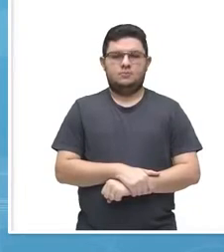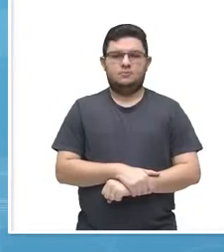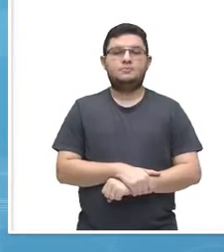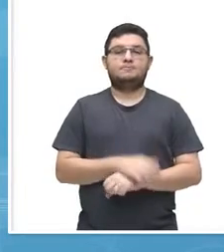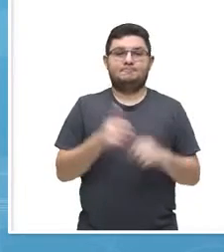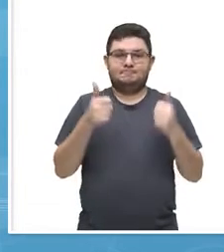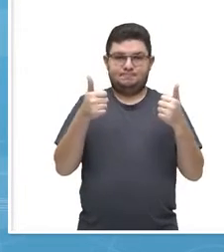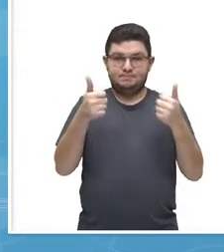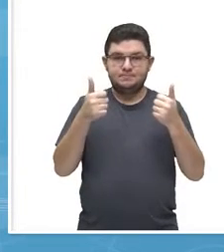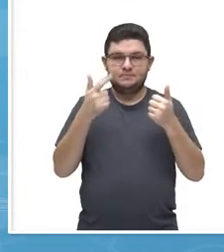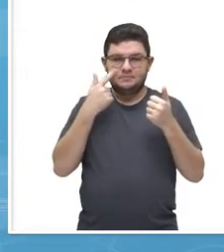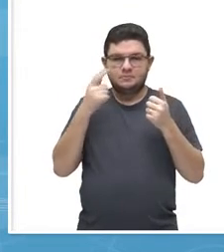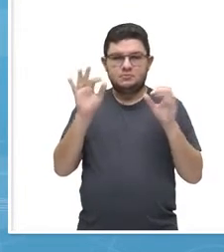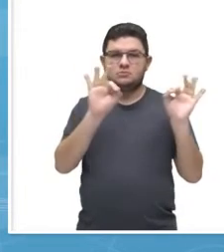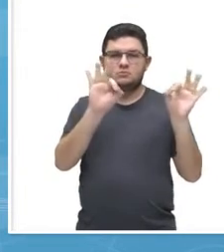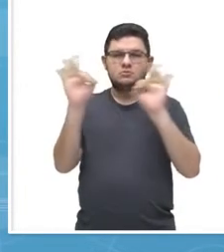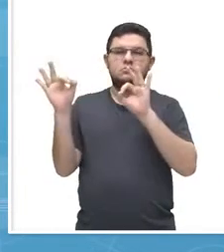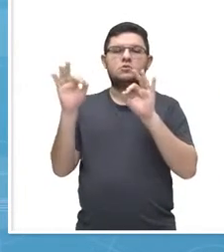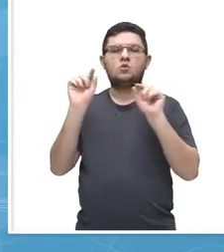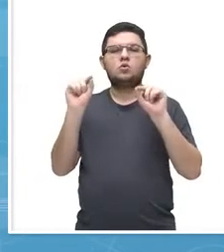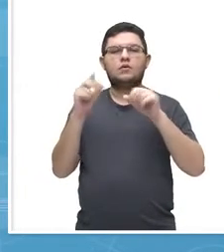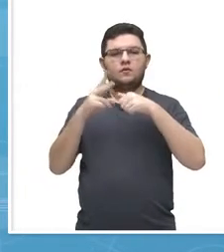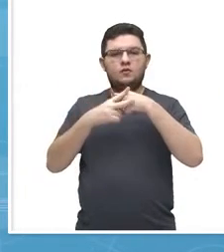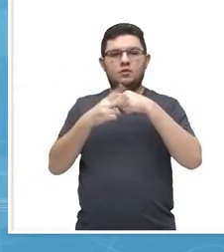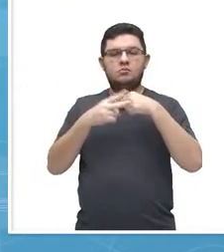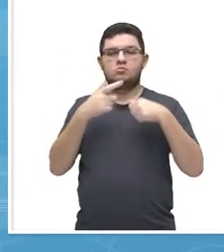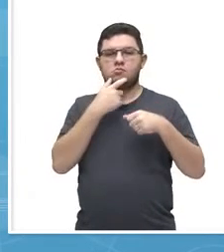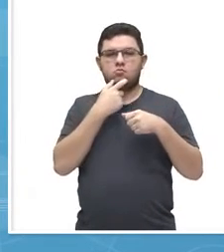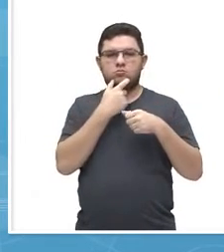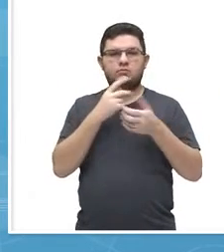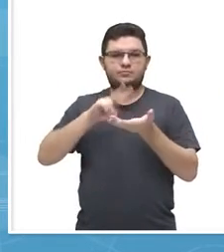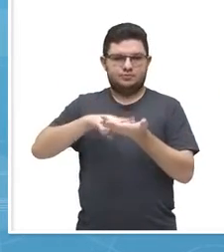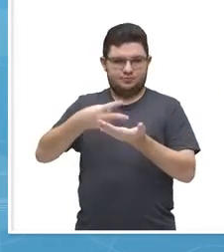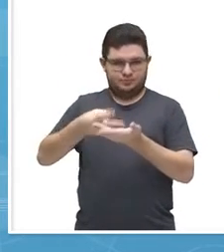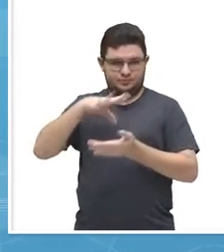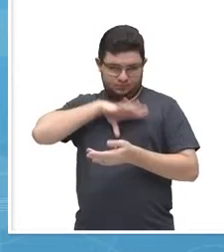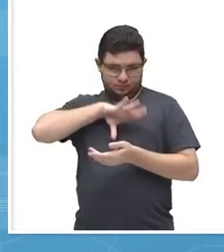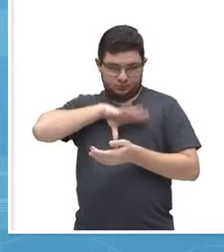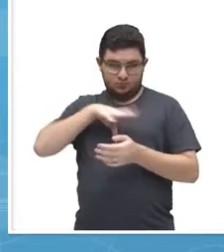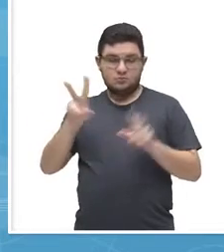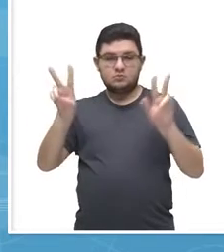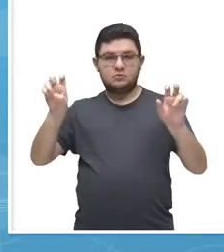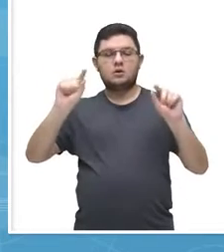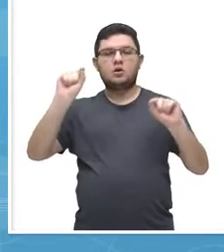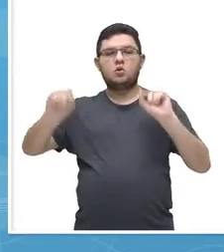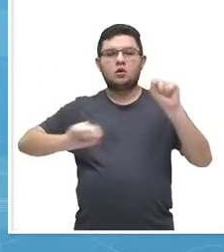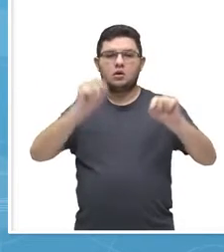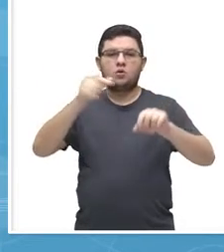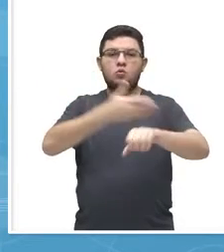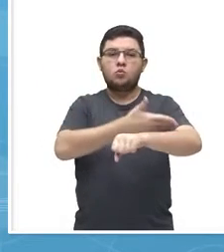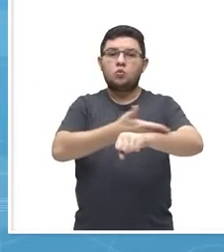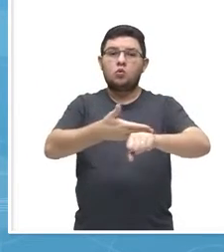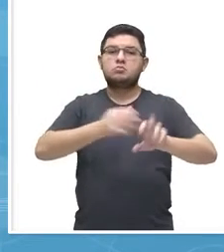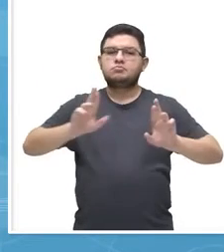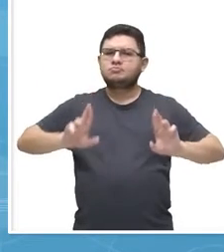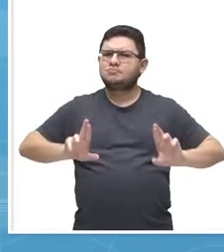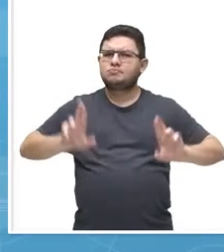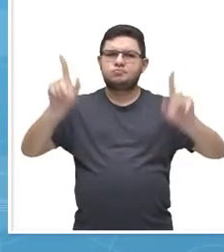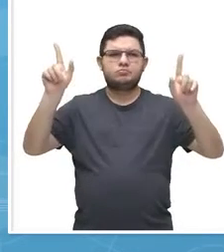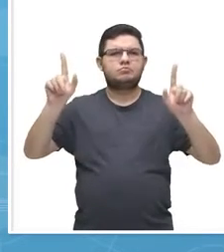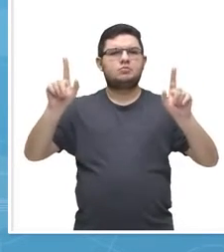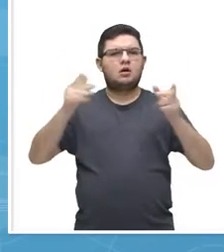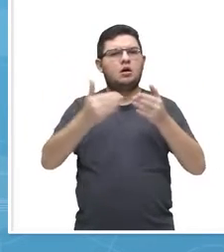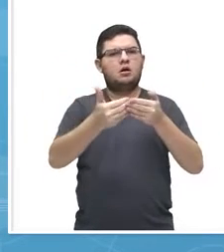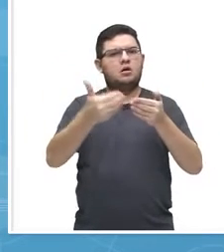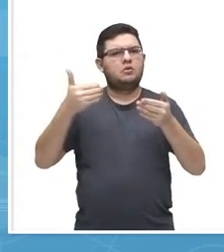Bem, então vocês puderam acompanhar essa lista de verbos, não é? Que fala sobre break the routine, quebrando a rotina. São atividades que a gente não costuma